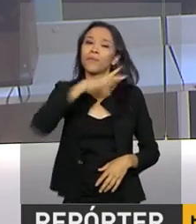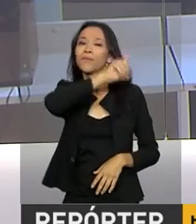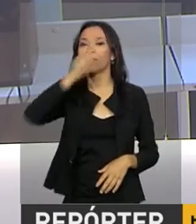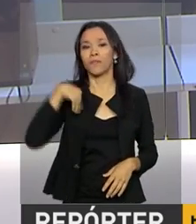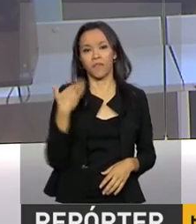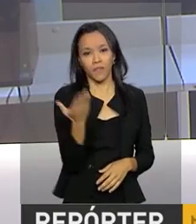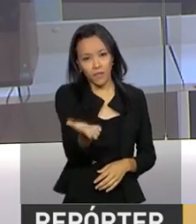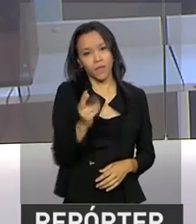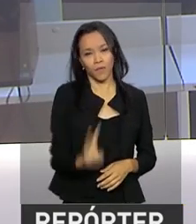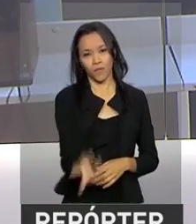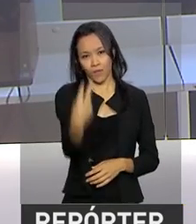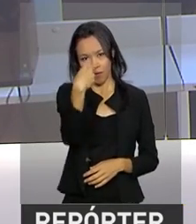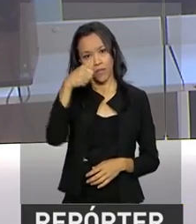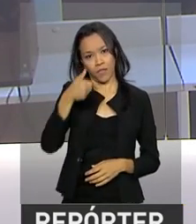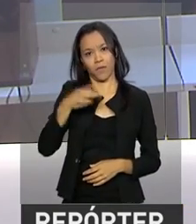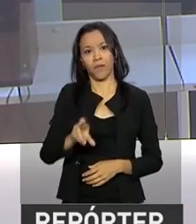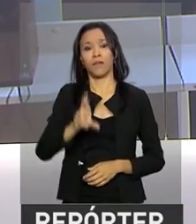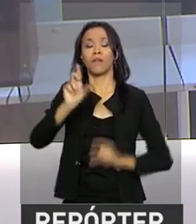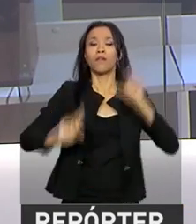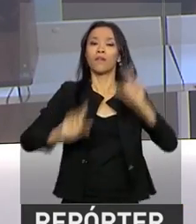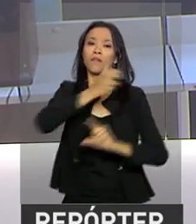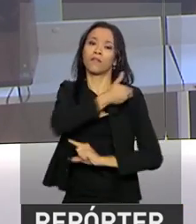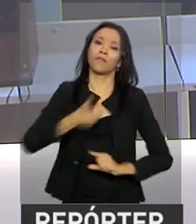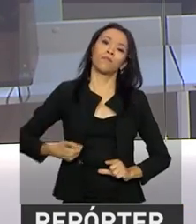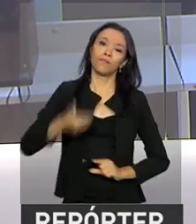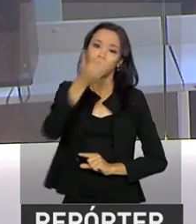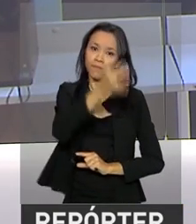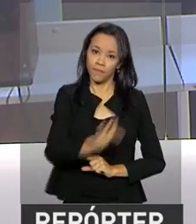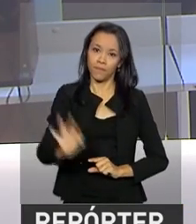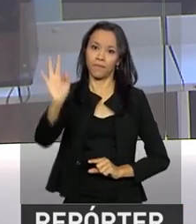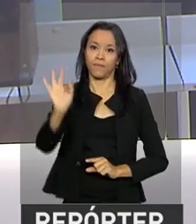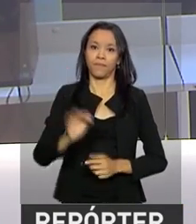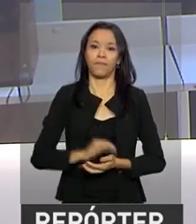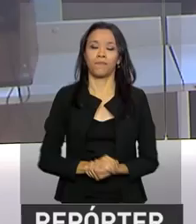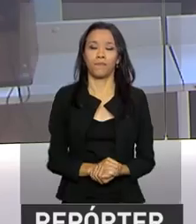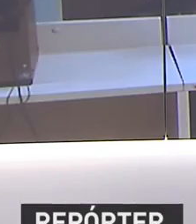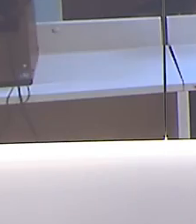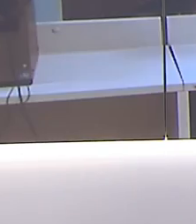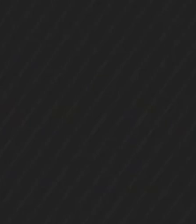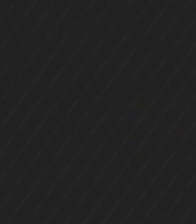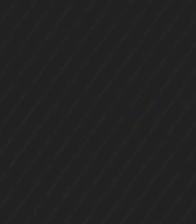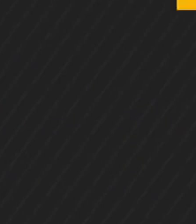dia pra você continue com a gente aqui na nbr a tv do governo federal